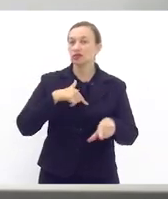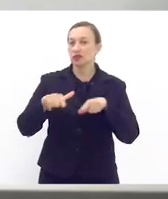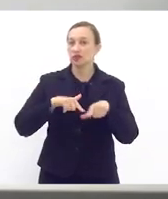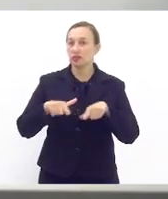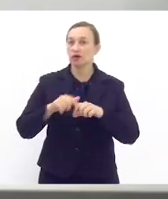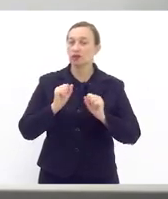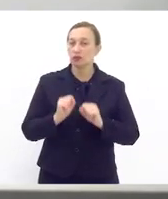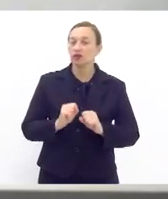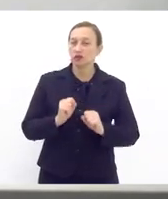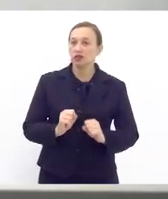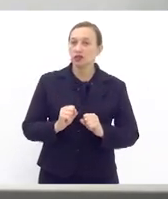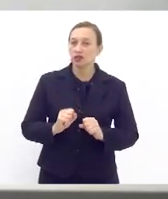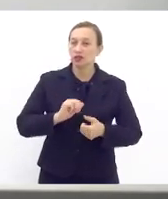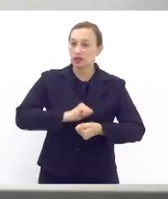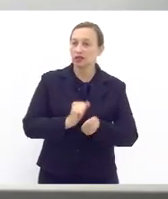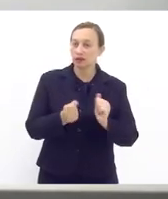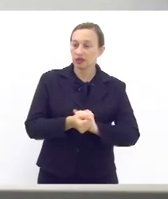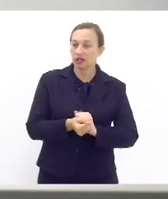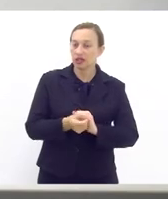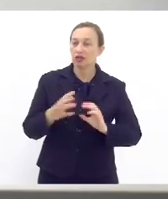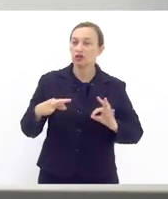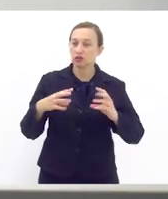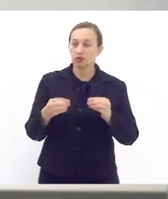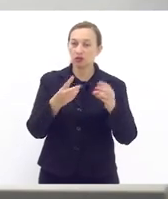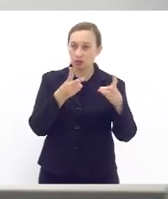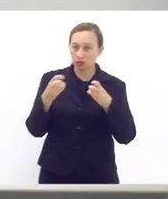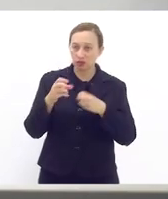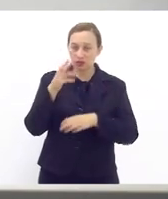a gente poder adequar essas suas observações